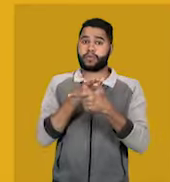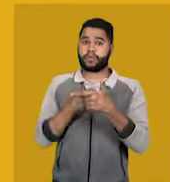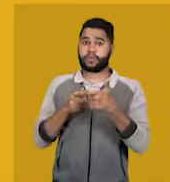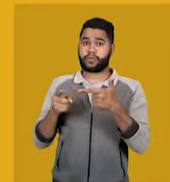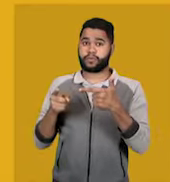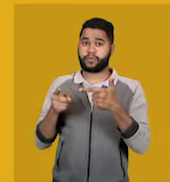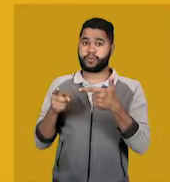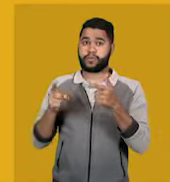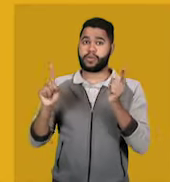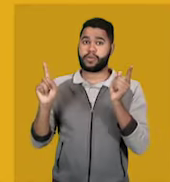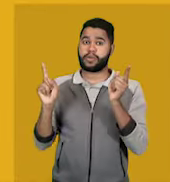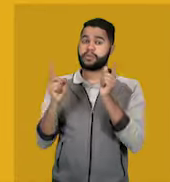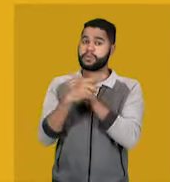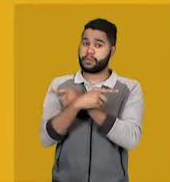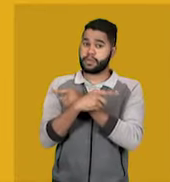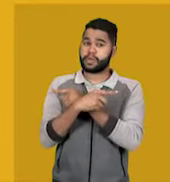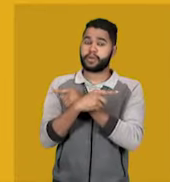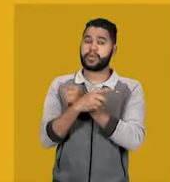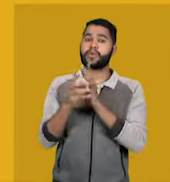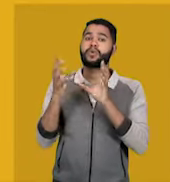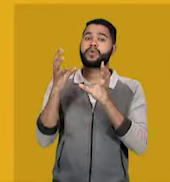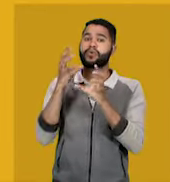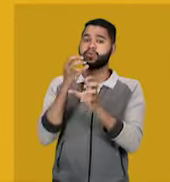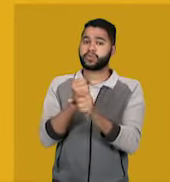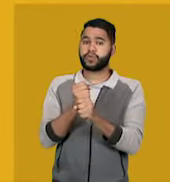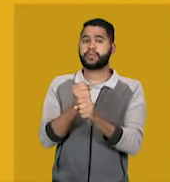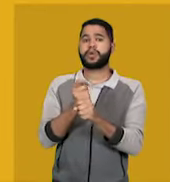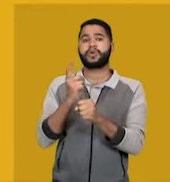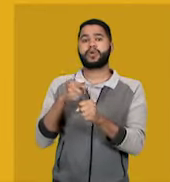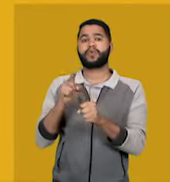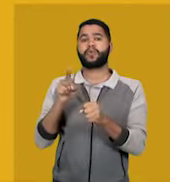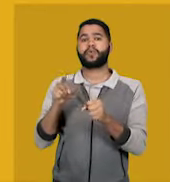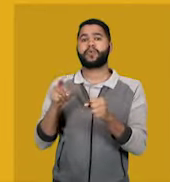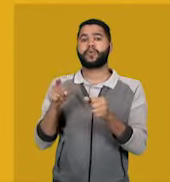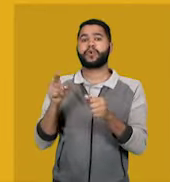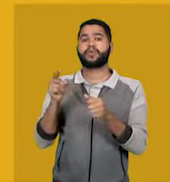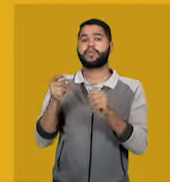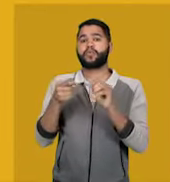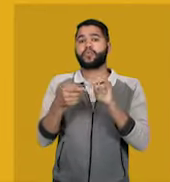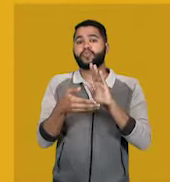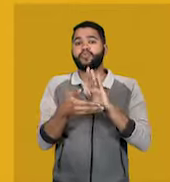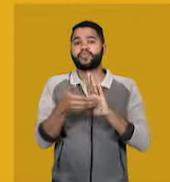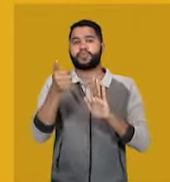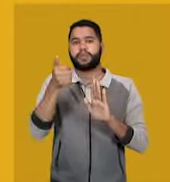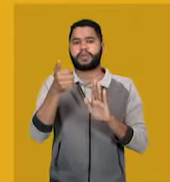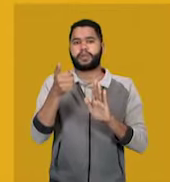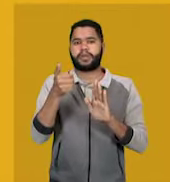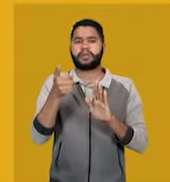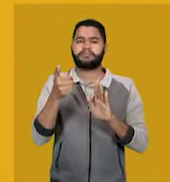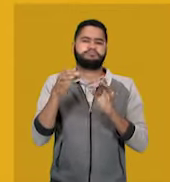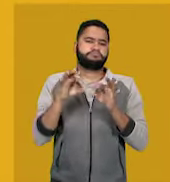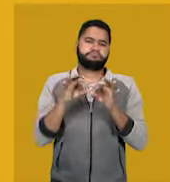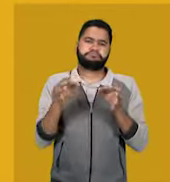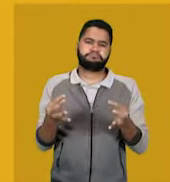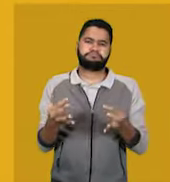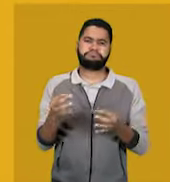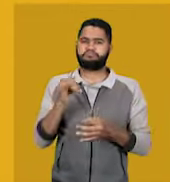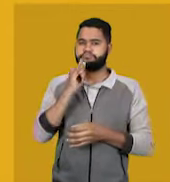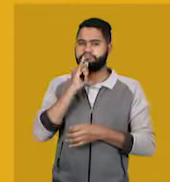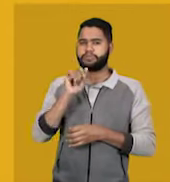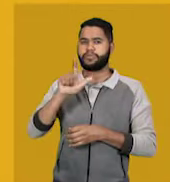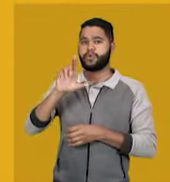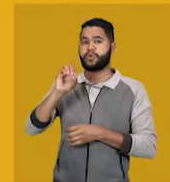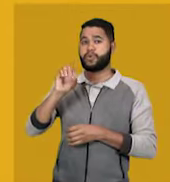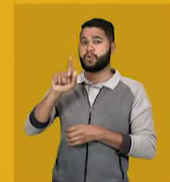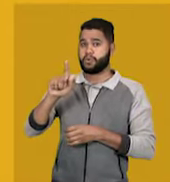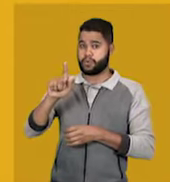ao invés de somarmos, eu vou subtrair os valores. Simples assim. Separei, lá, ó, logaritmo